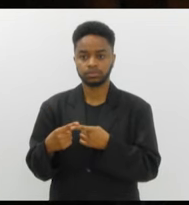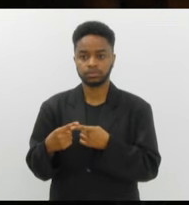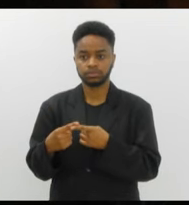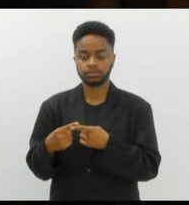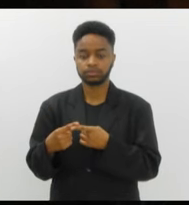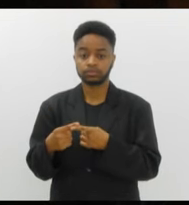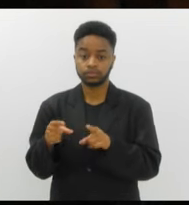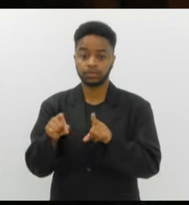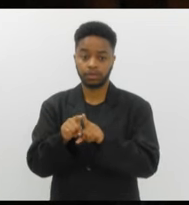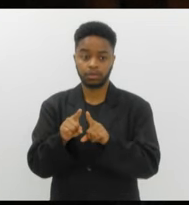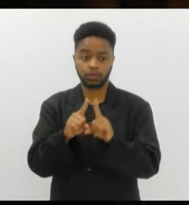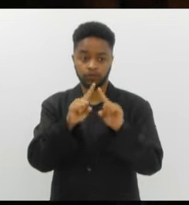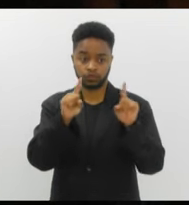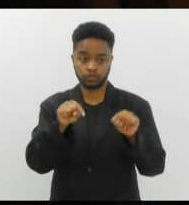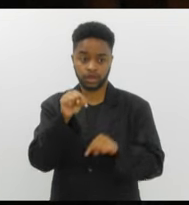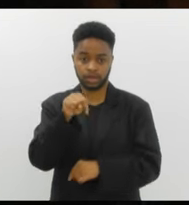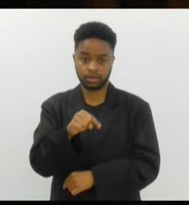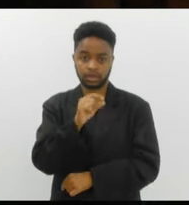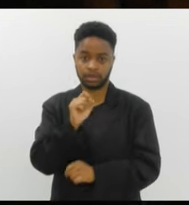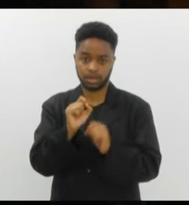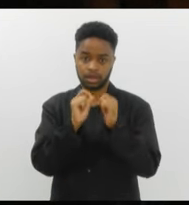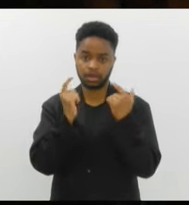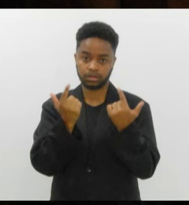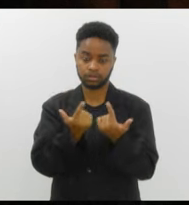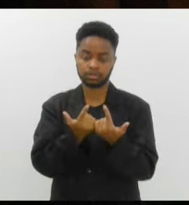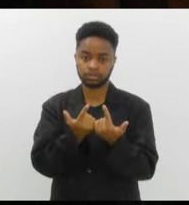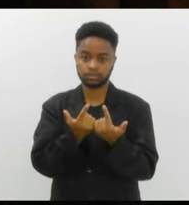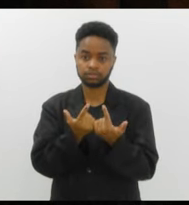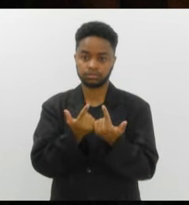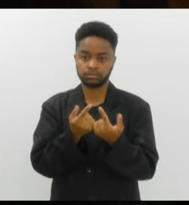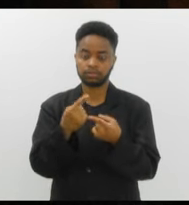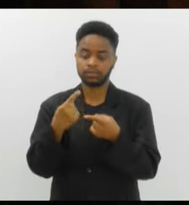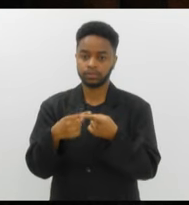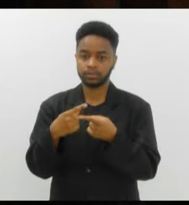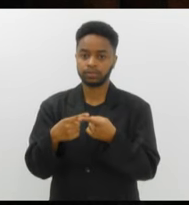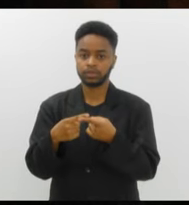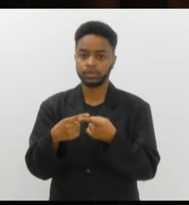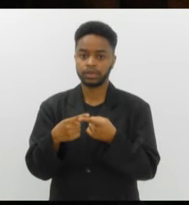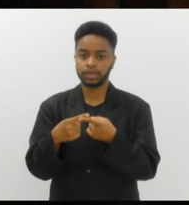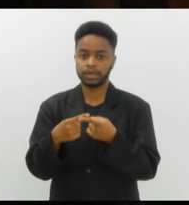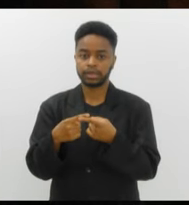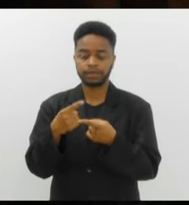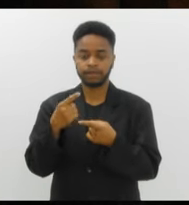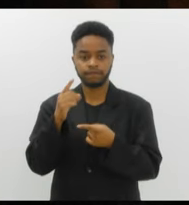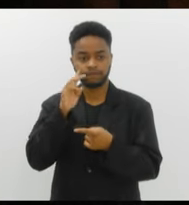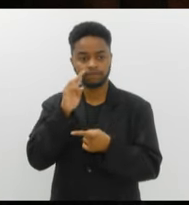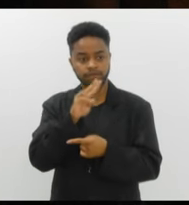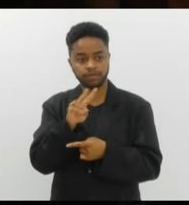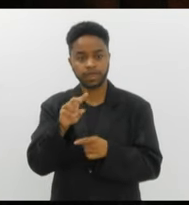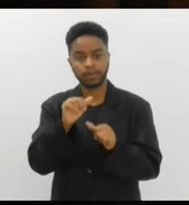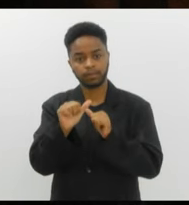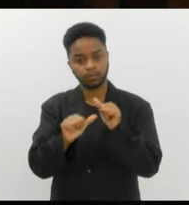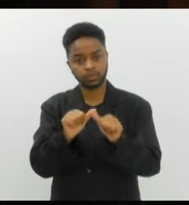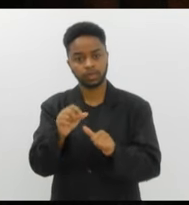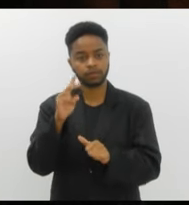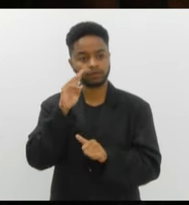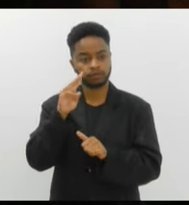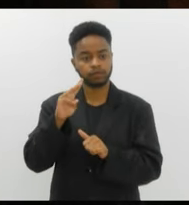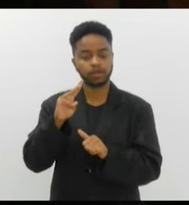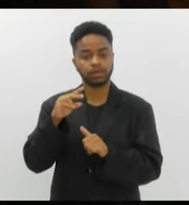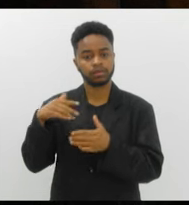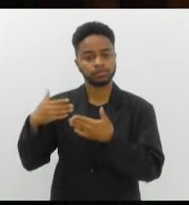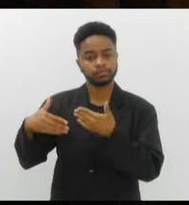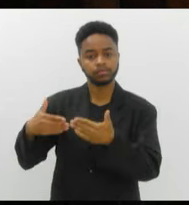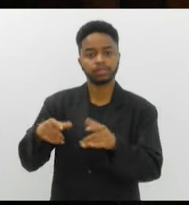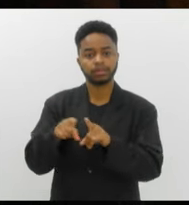falo também para os servidores dessa casa, né, que acompanham as mudanças, a transformação, né, e se preocupam